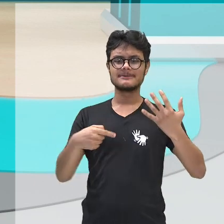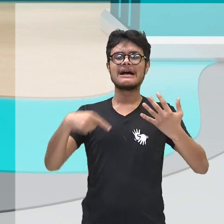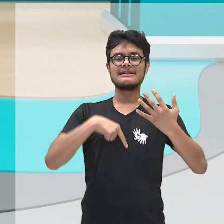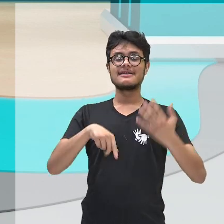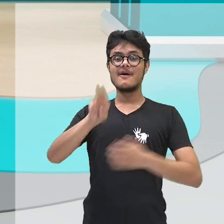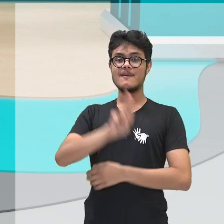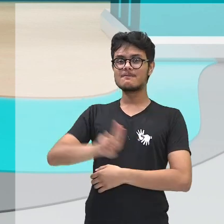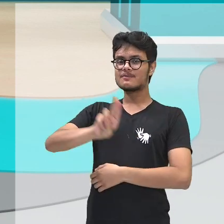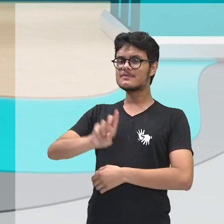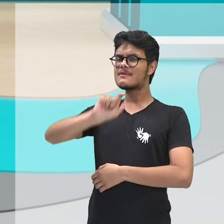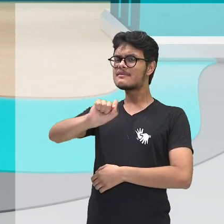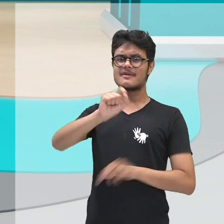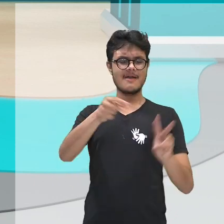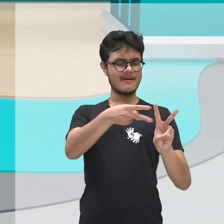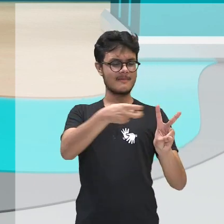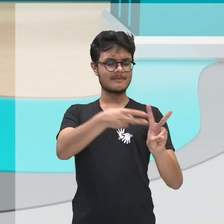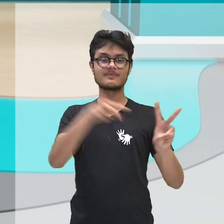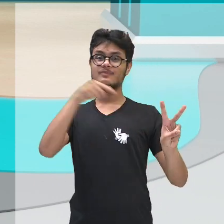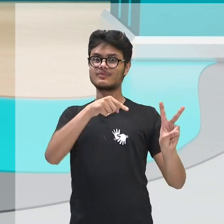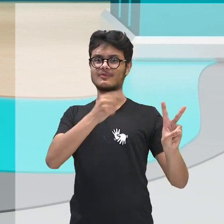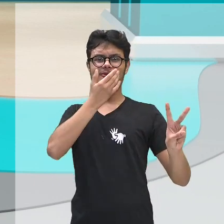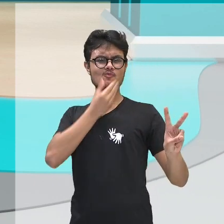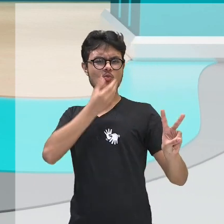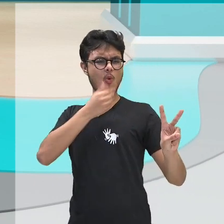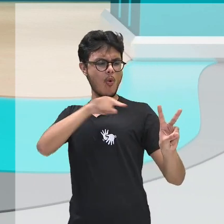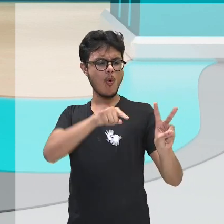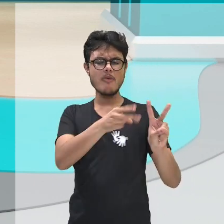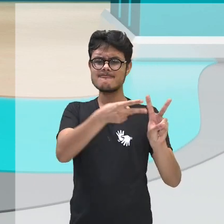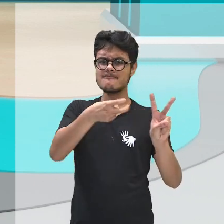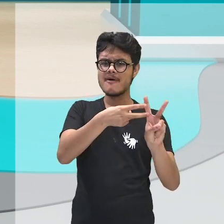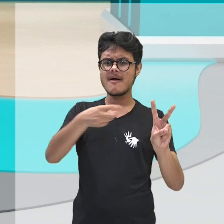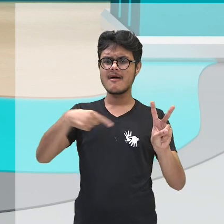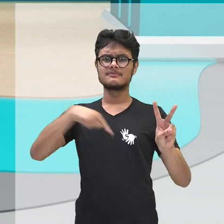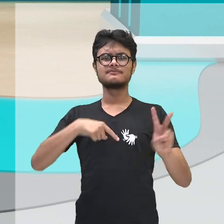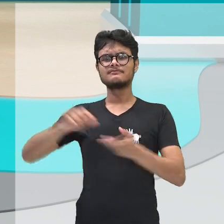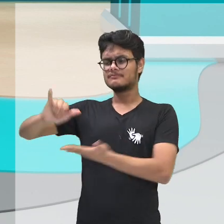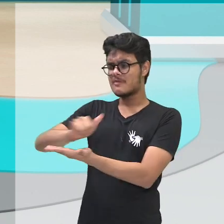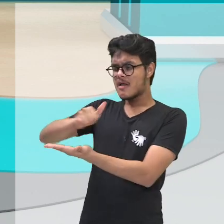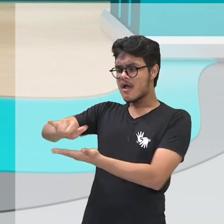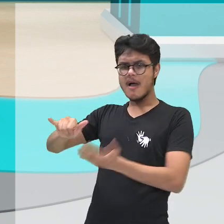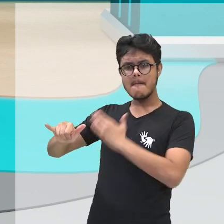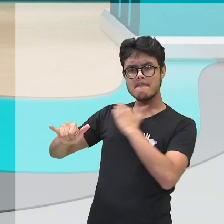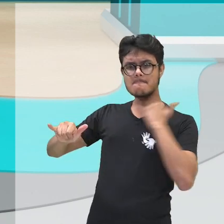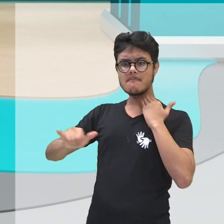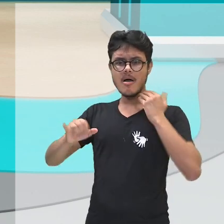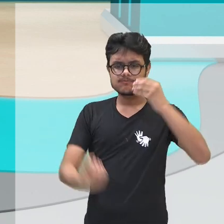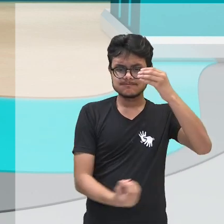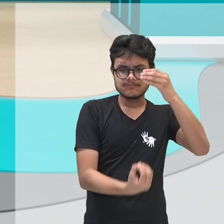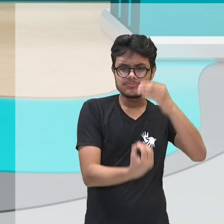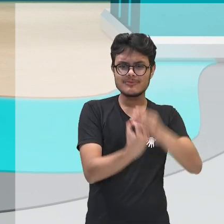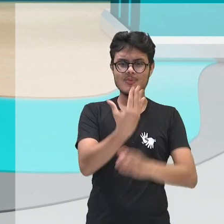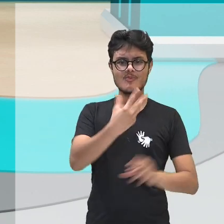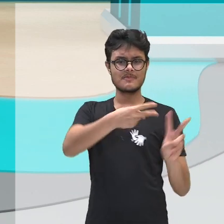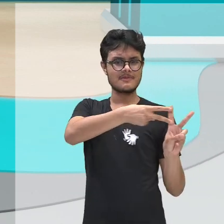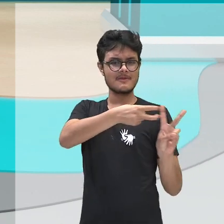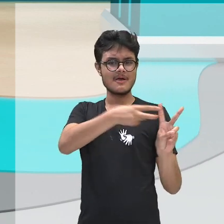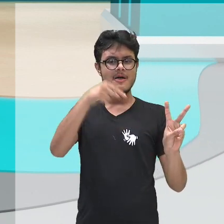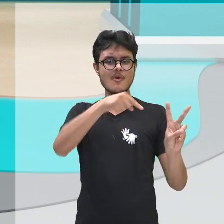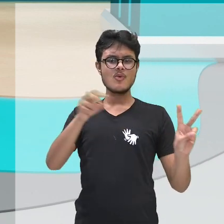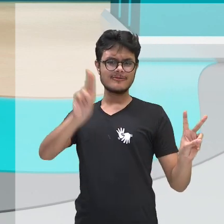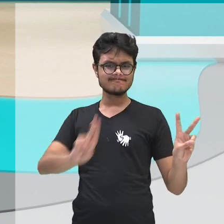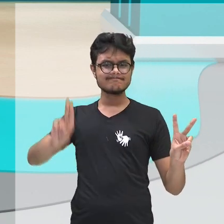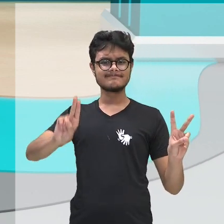figura indígena, a pagelança, né? A morte do boi e quando ele ressuscita o boi. Então, foram o